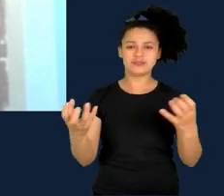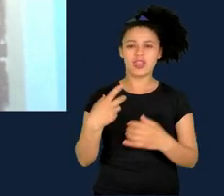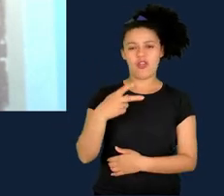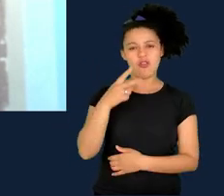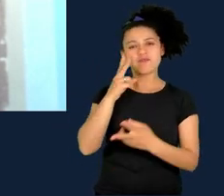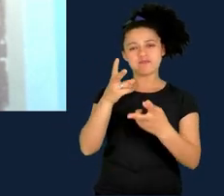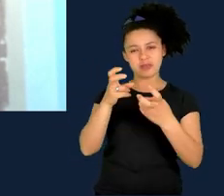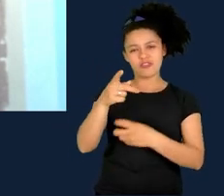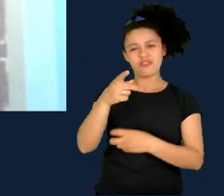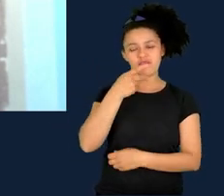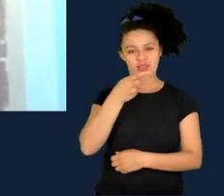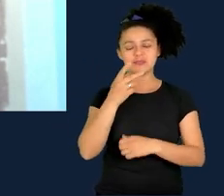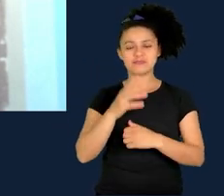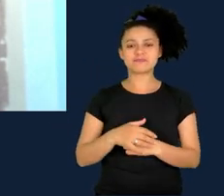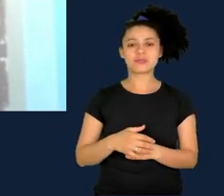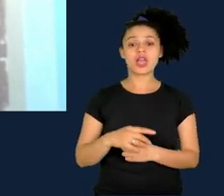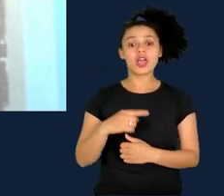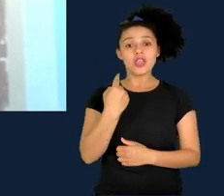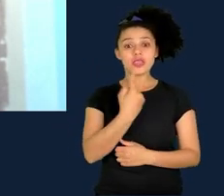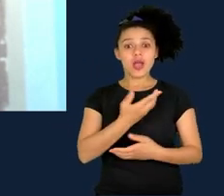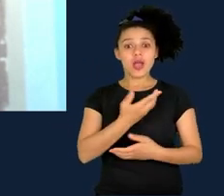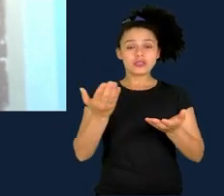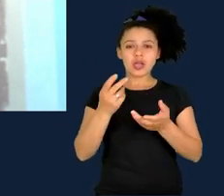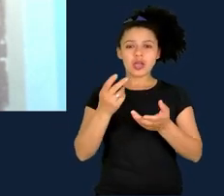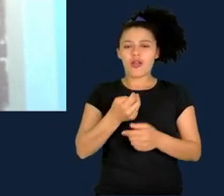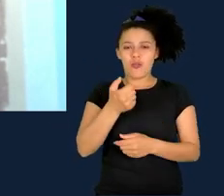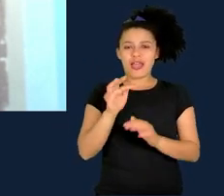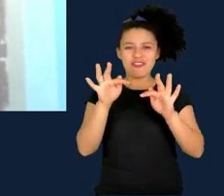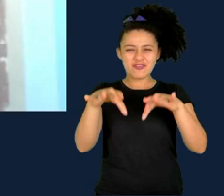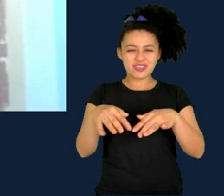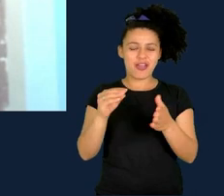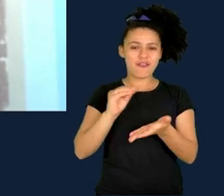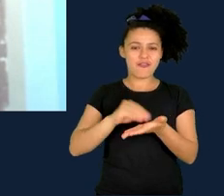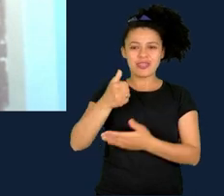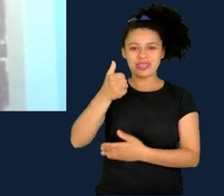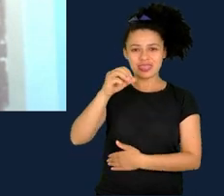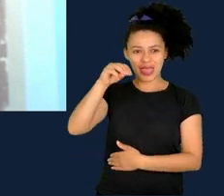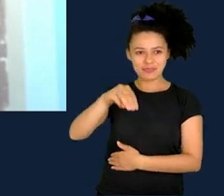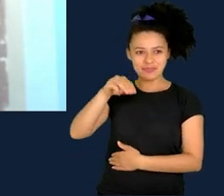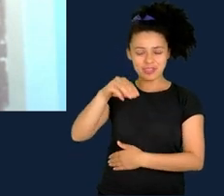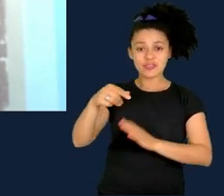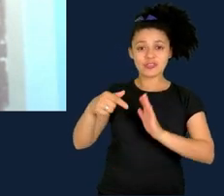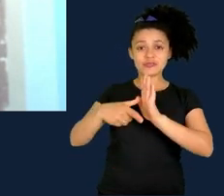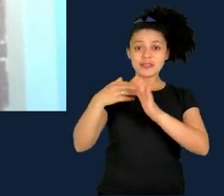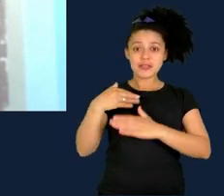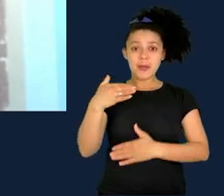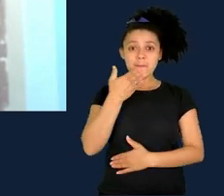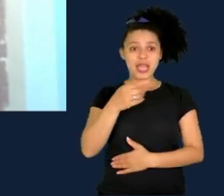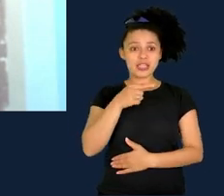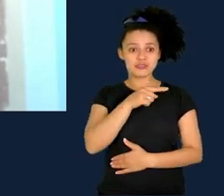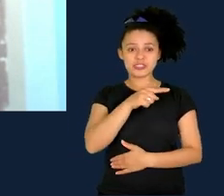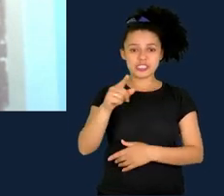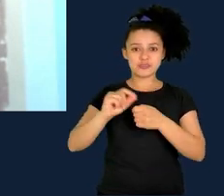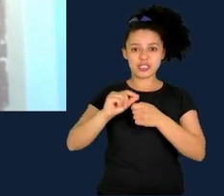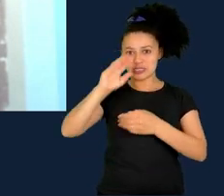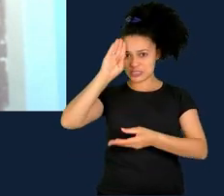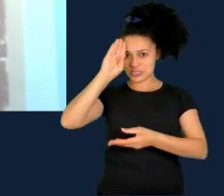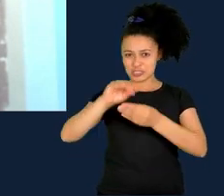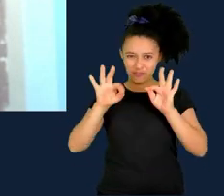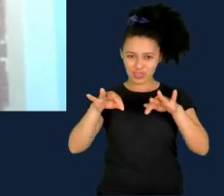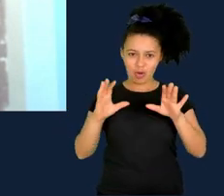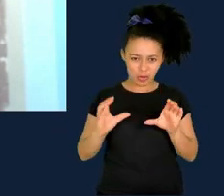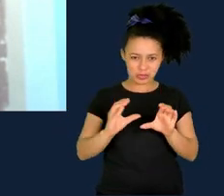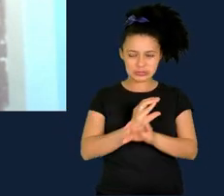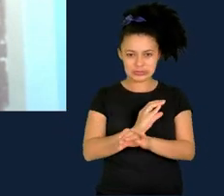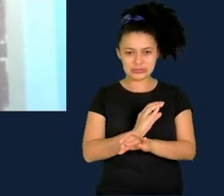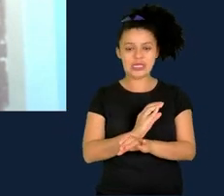Laura. A gente vai se aproximando do final, os últimos 10 minutos. Antes que eu peça para que vocês façam uma consideração final,